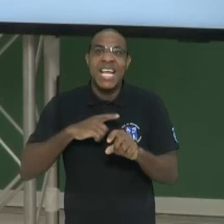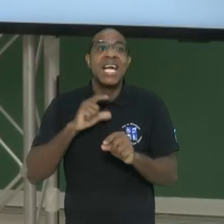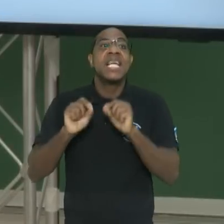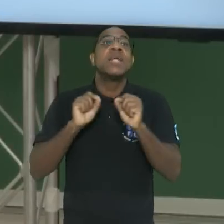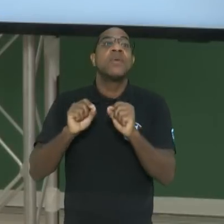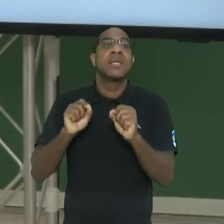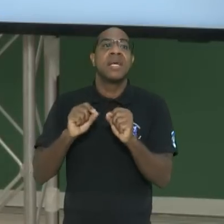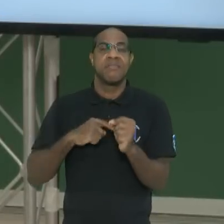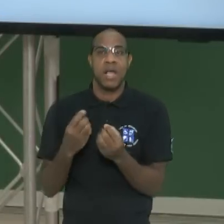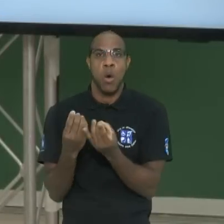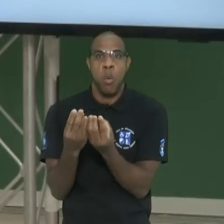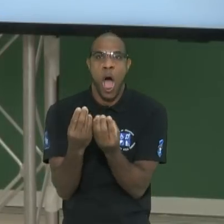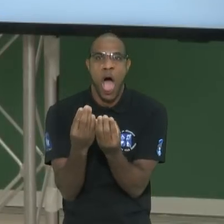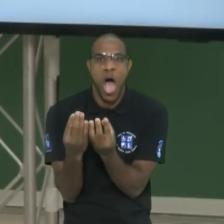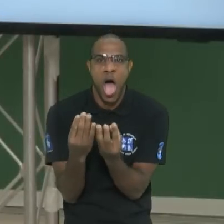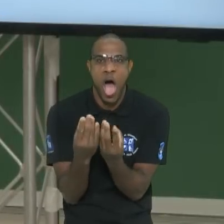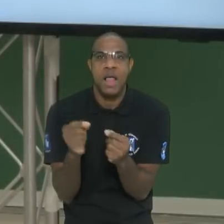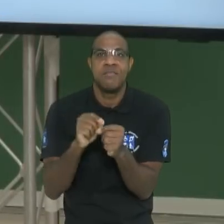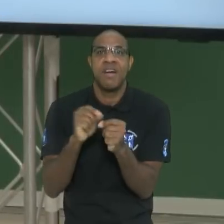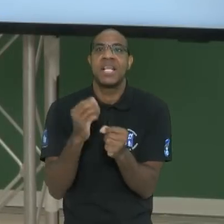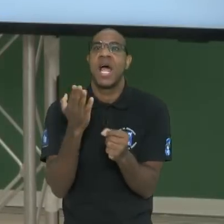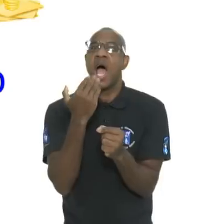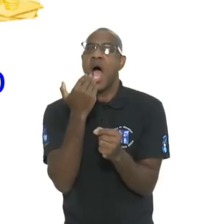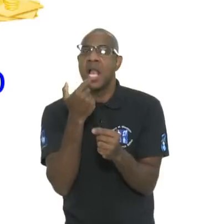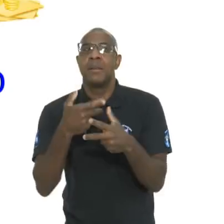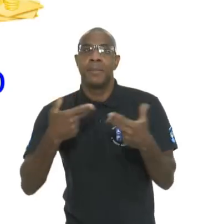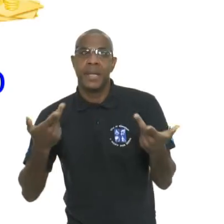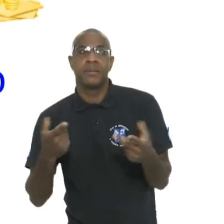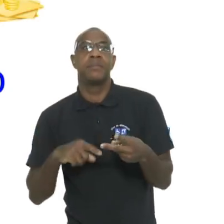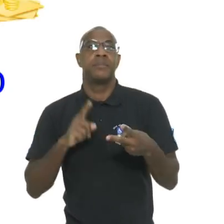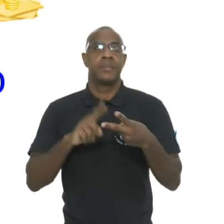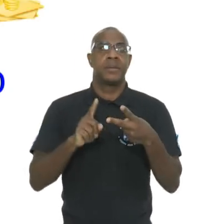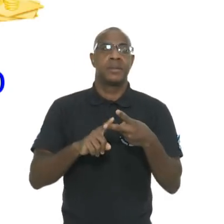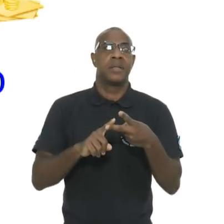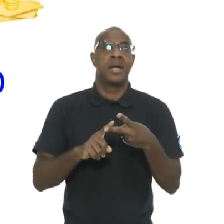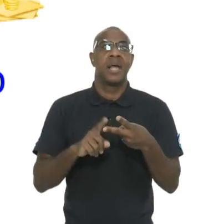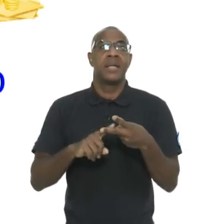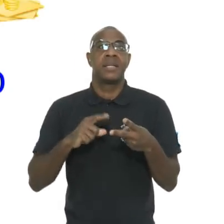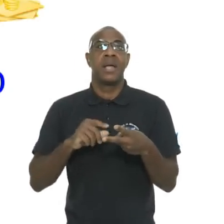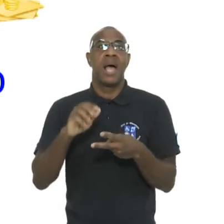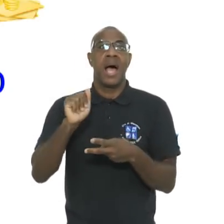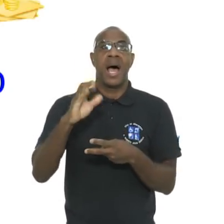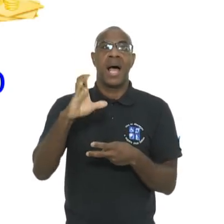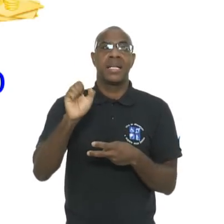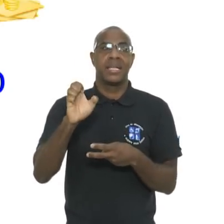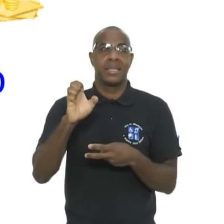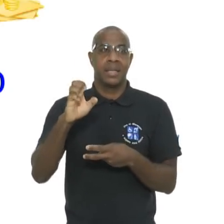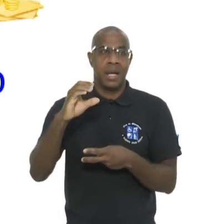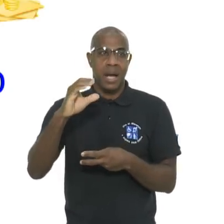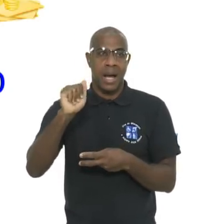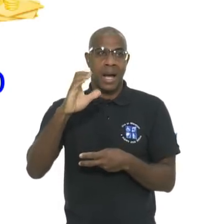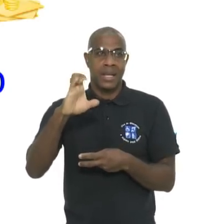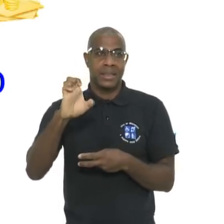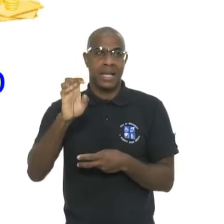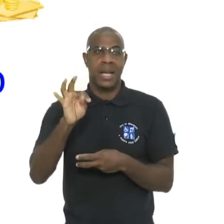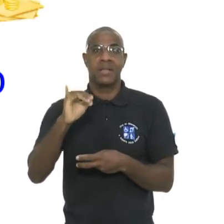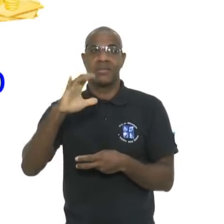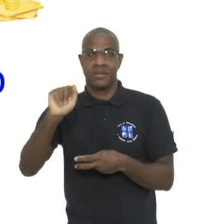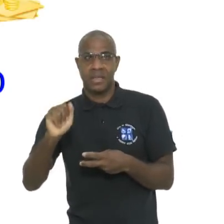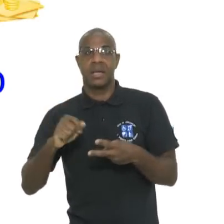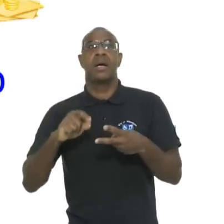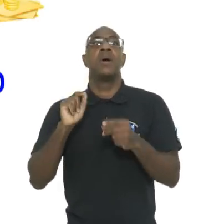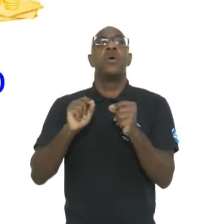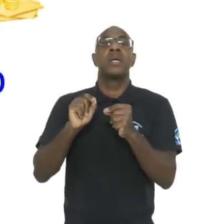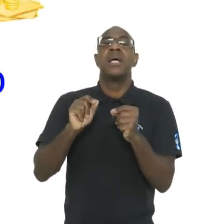são utilizadas na produção de alimentos, como as que fazem fermentação chamada acética, da qual nós utilizamos para